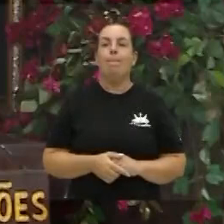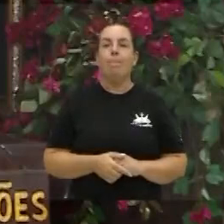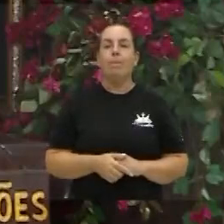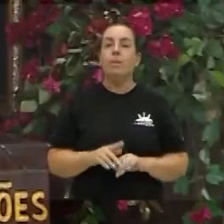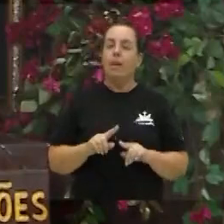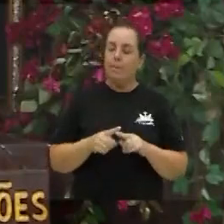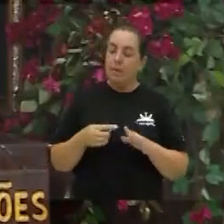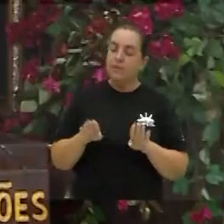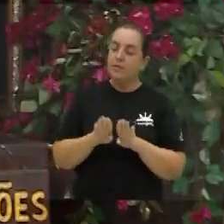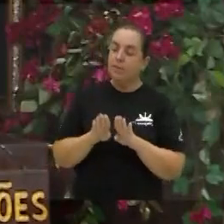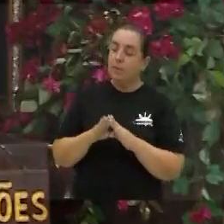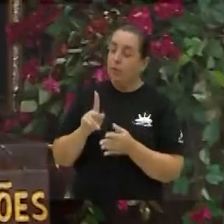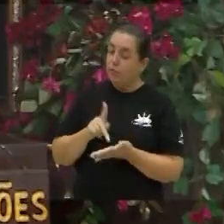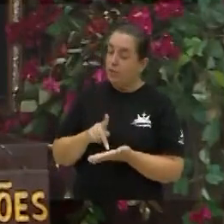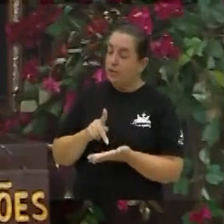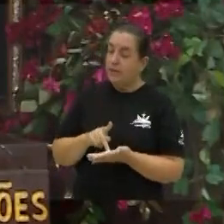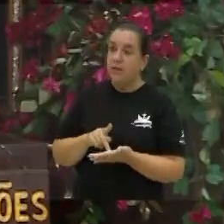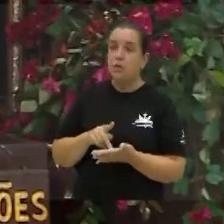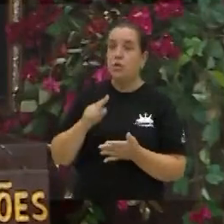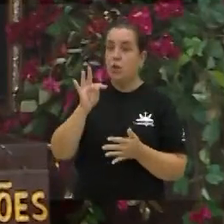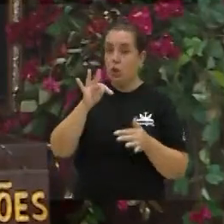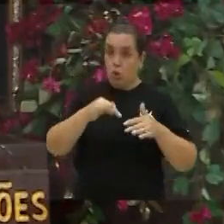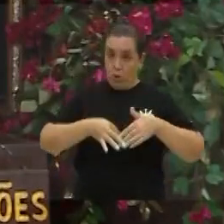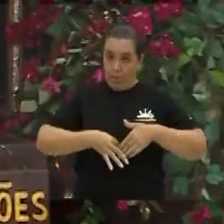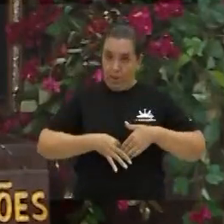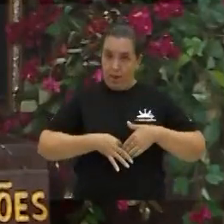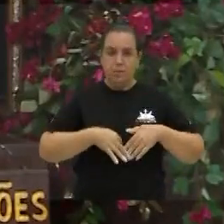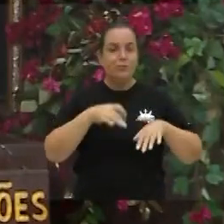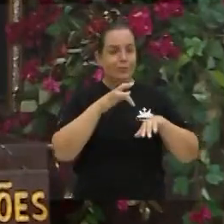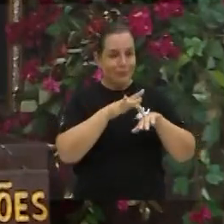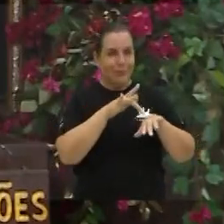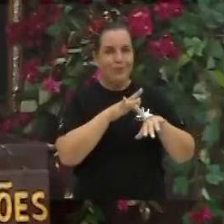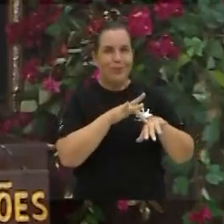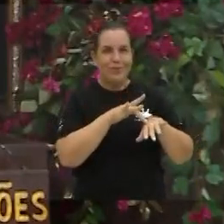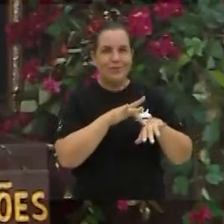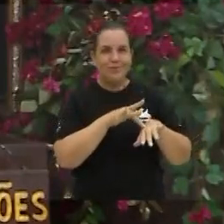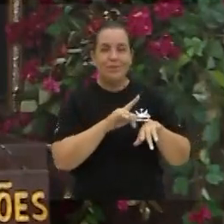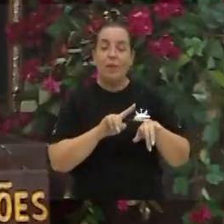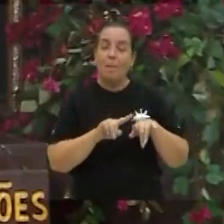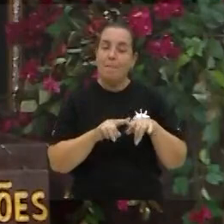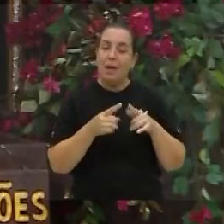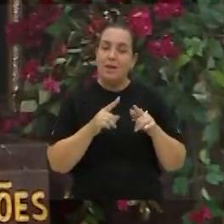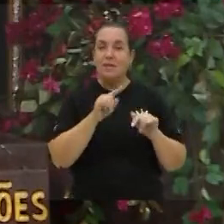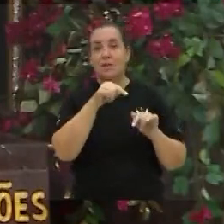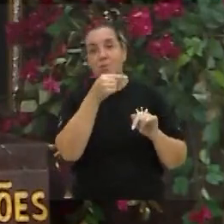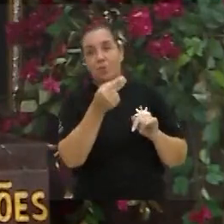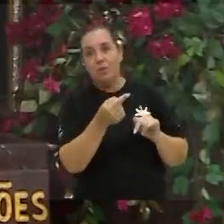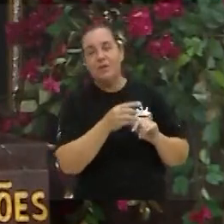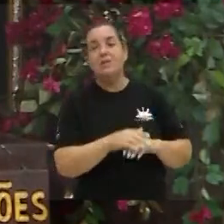Mas é verdade que Tomé tocou, mas no final